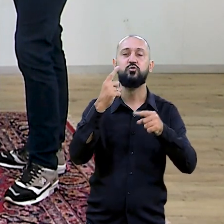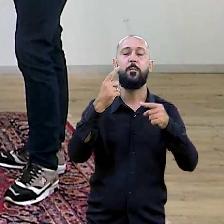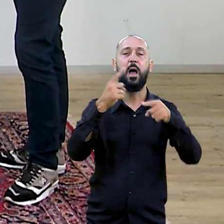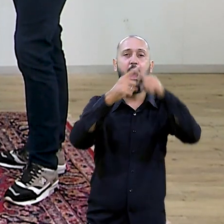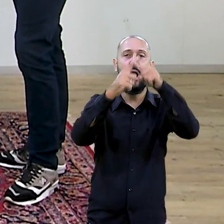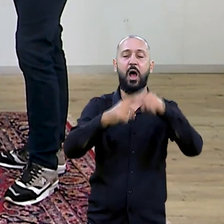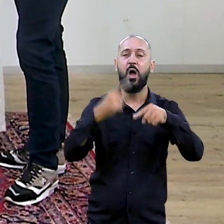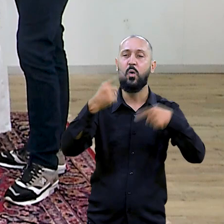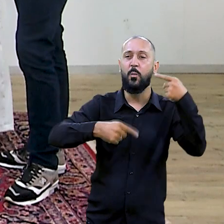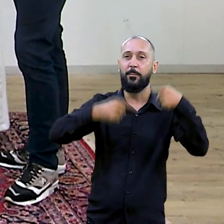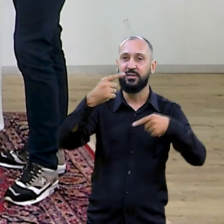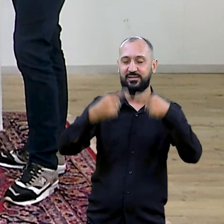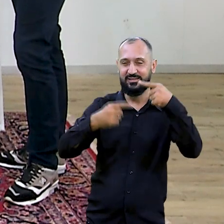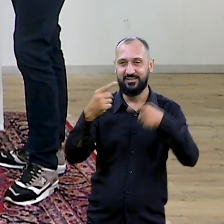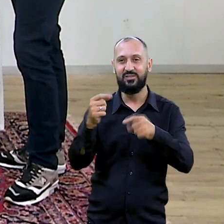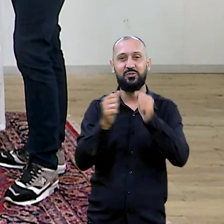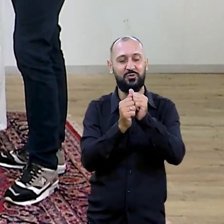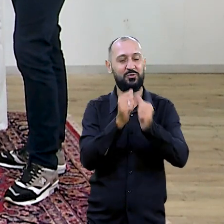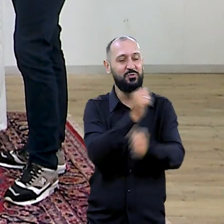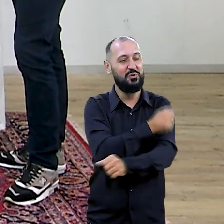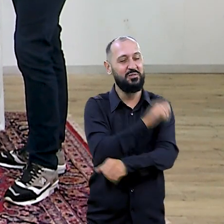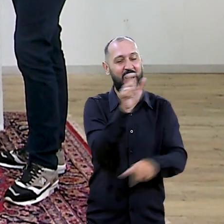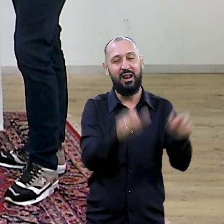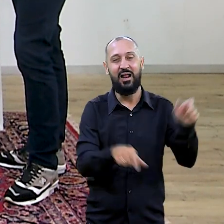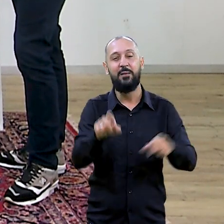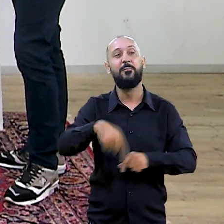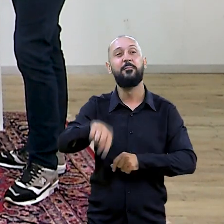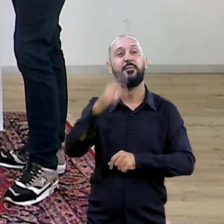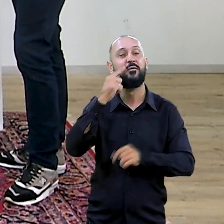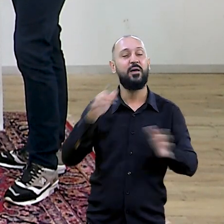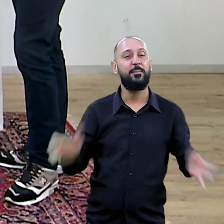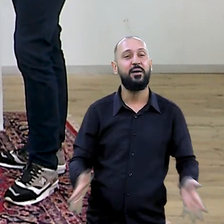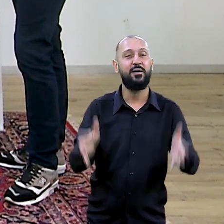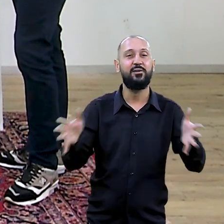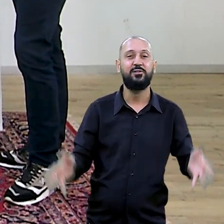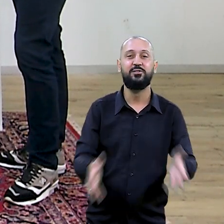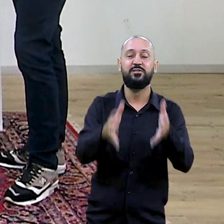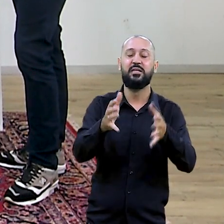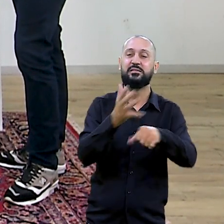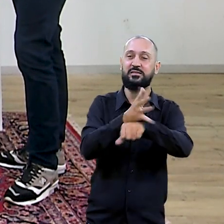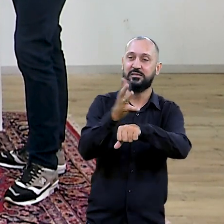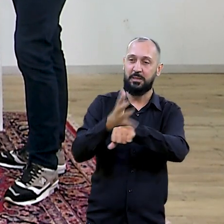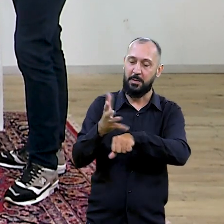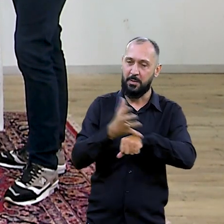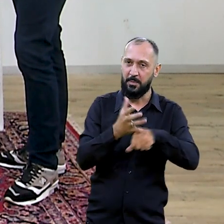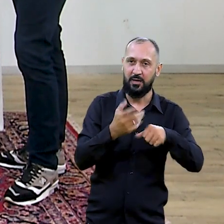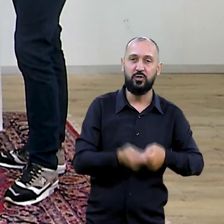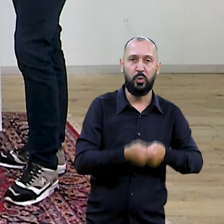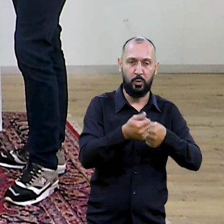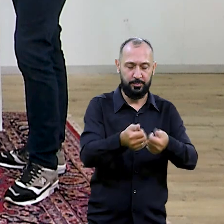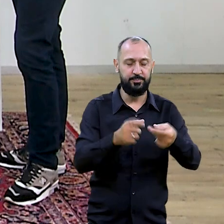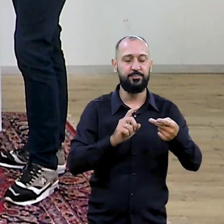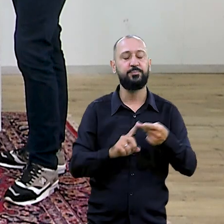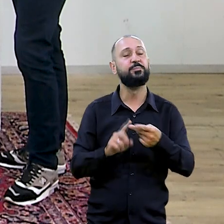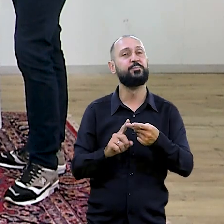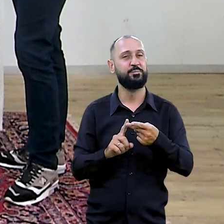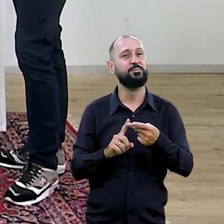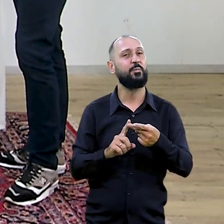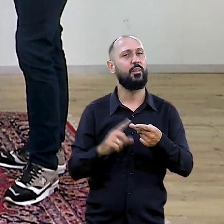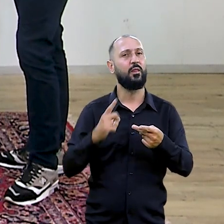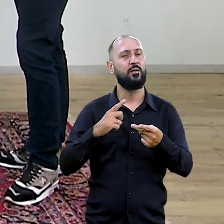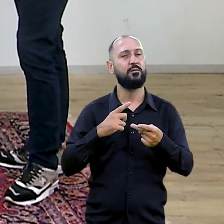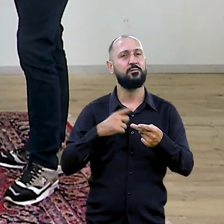beleza também, que é outro lugar também que tem muitas pessoas passando. Temos, eu tô correndo risco até de esquecer alguém. Ah, a Maratona de Campo Grande